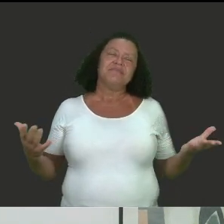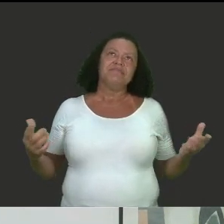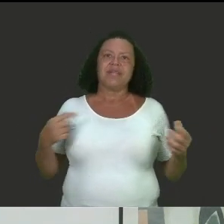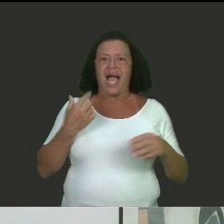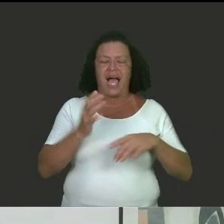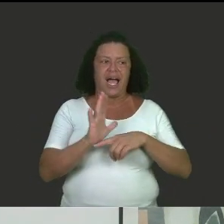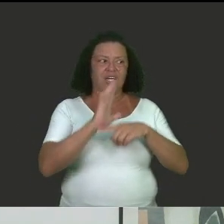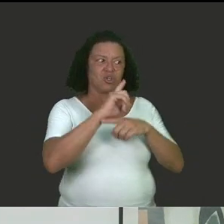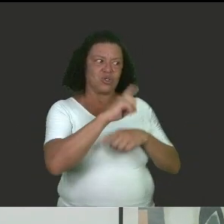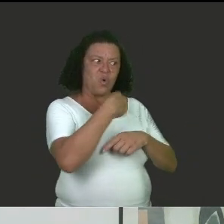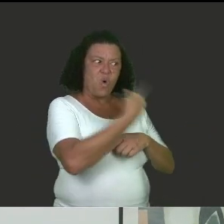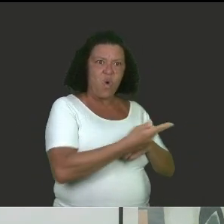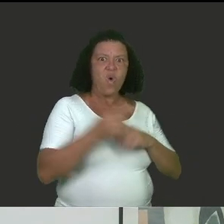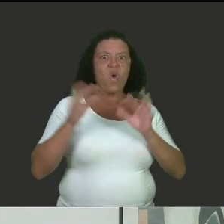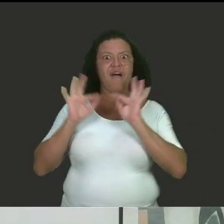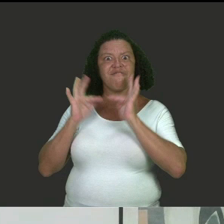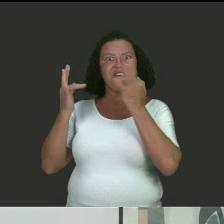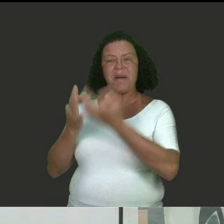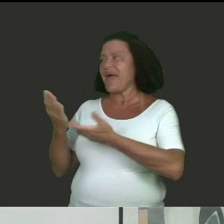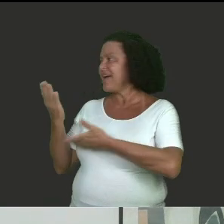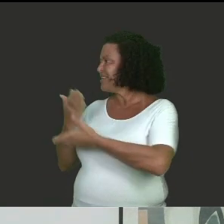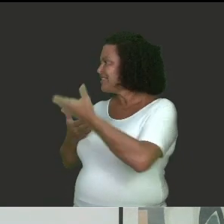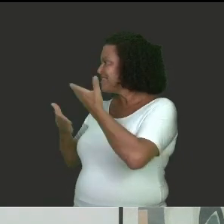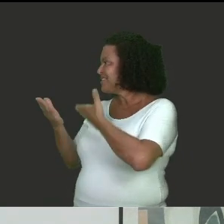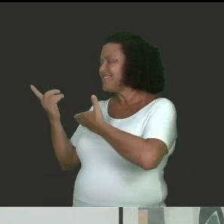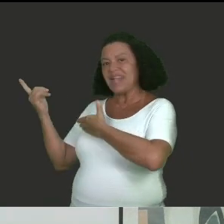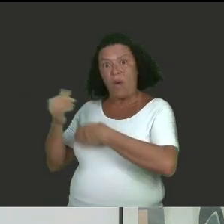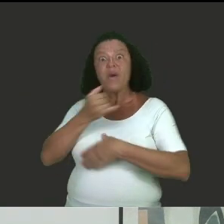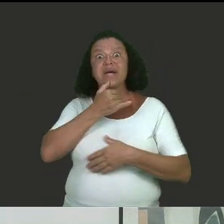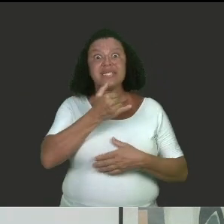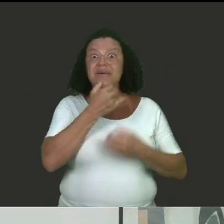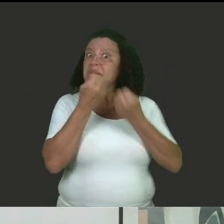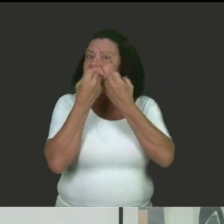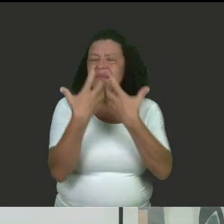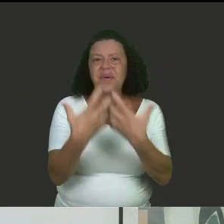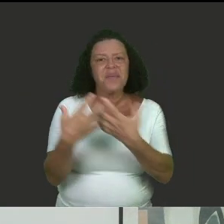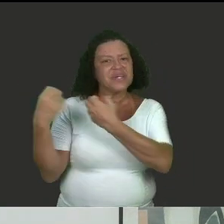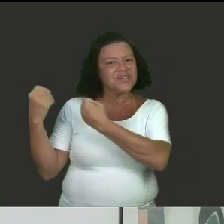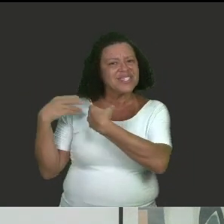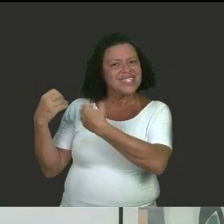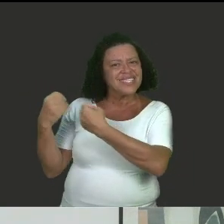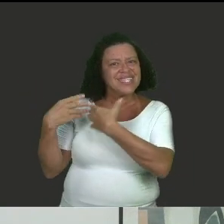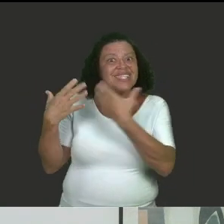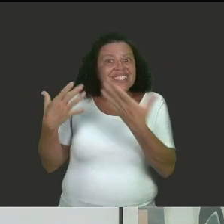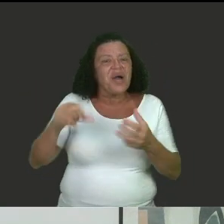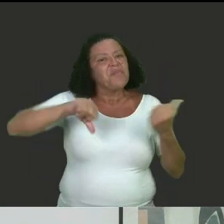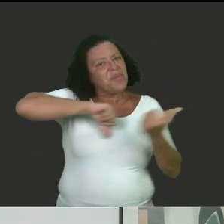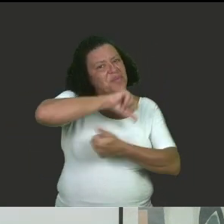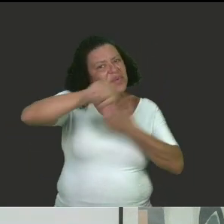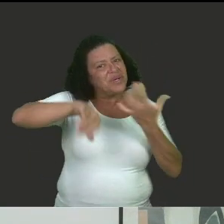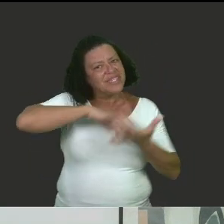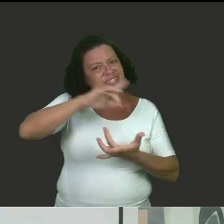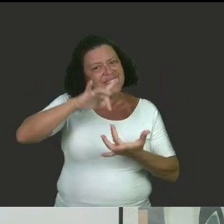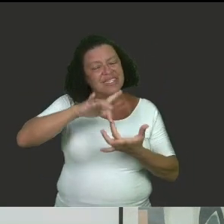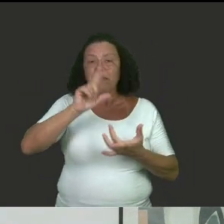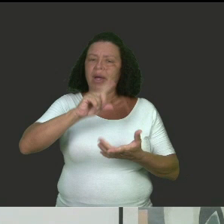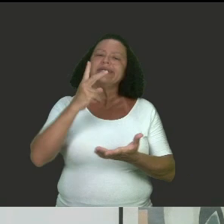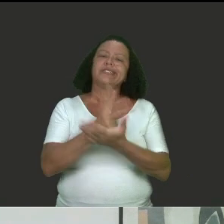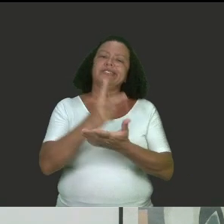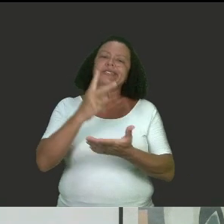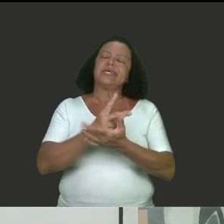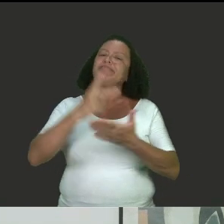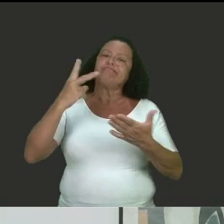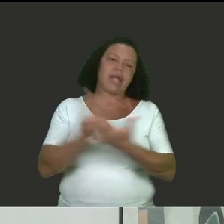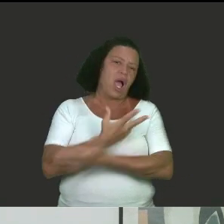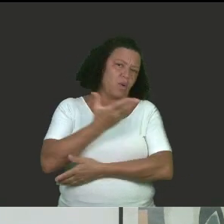de um familiar já servisse como um belo exemplo para nos ensinar e para nos modificar, mas nem sempre isso é possível, né?